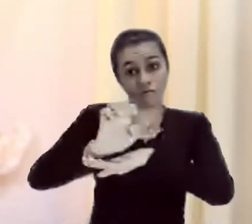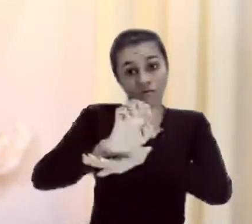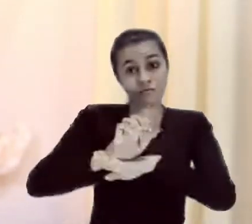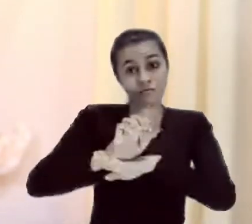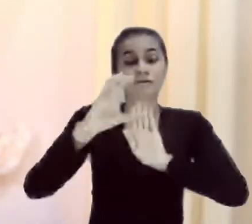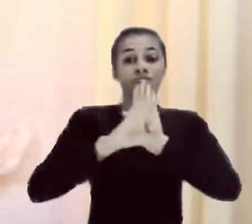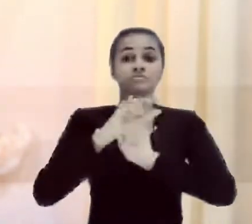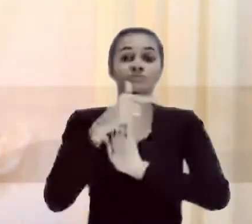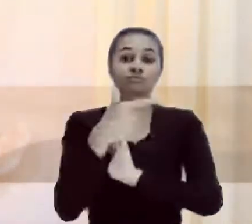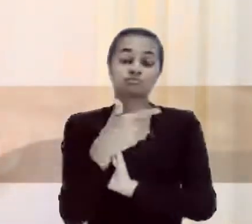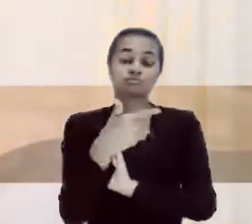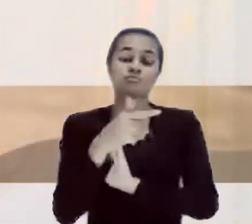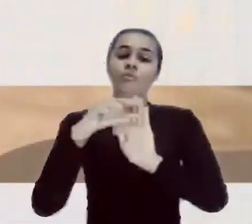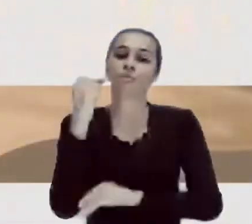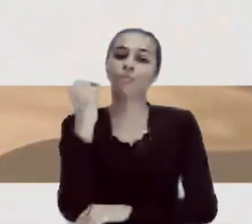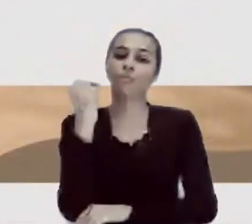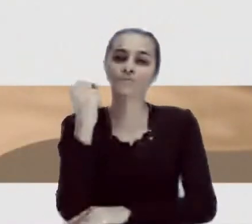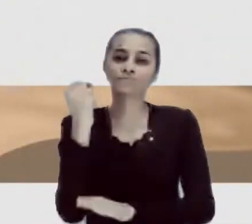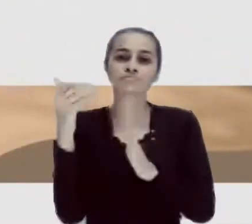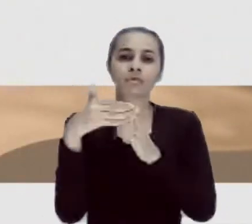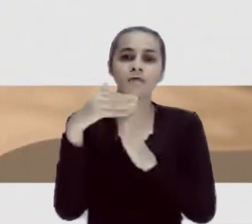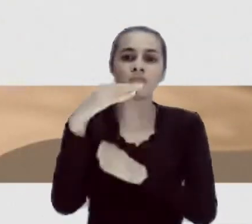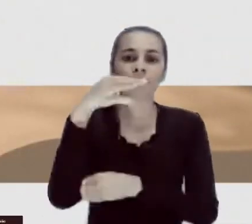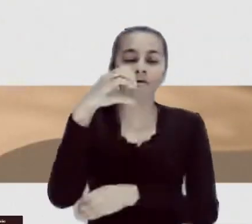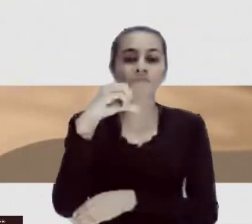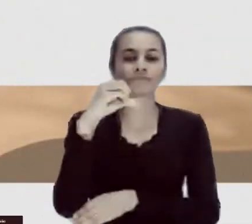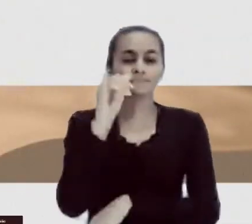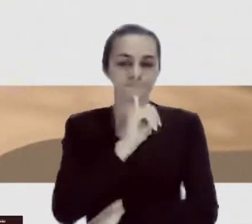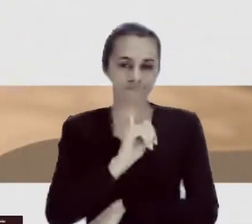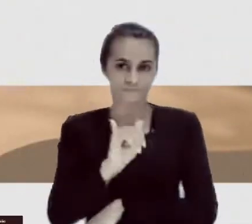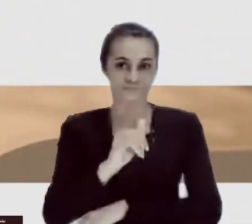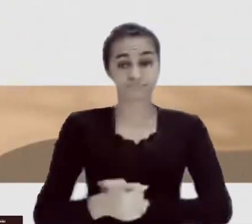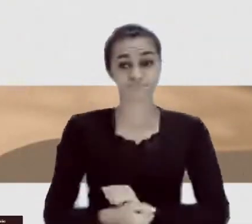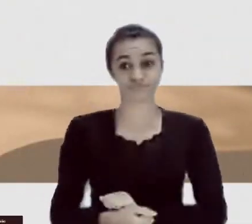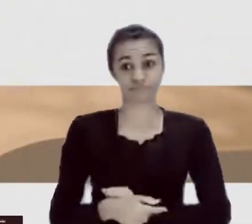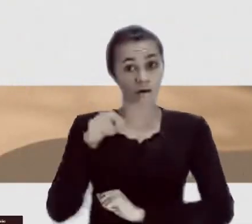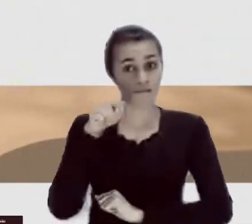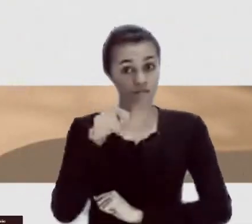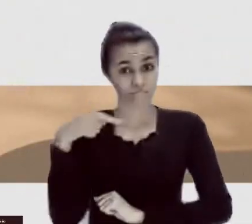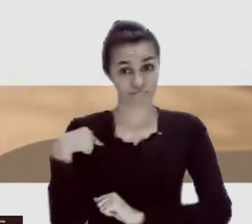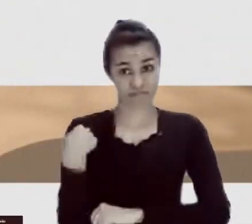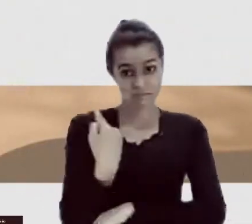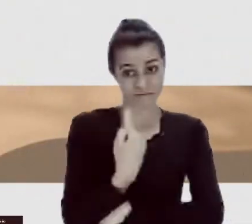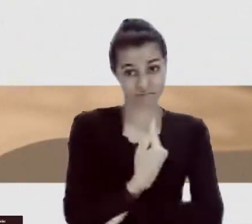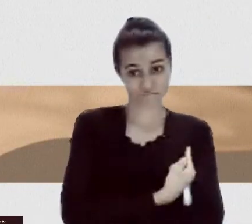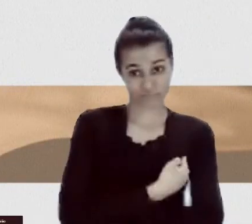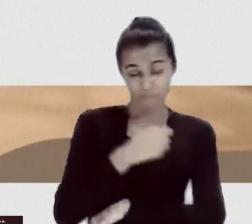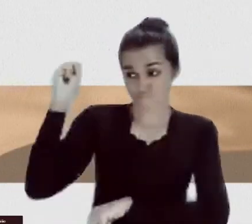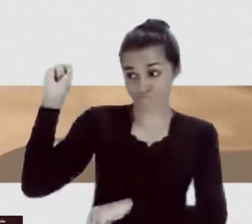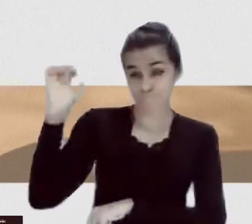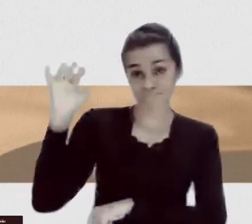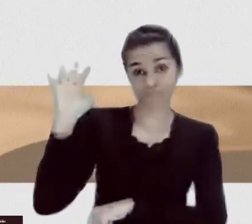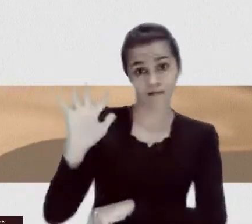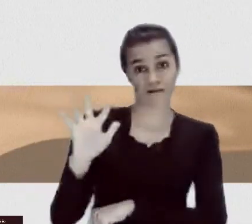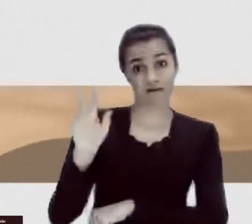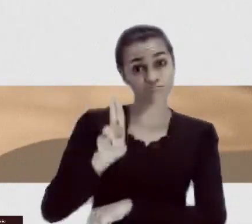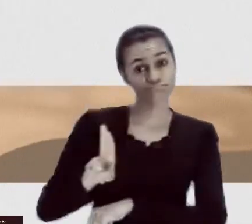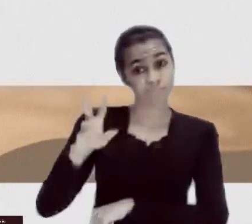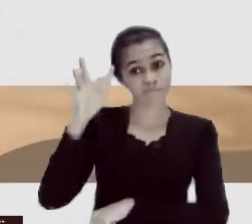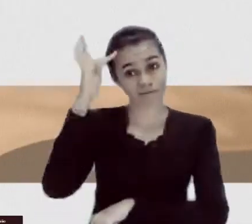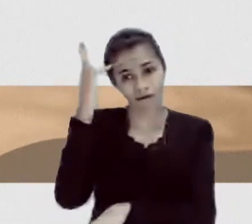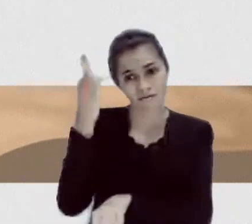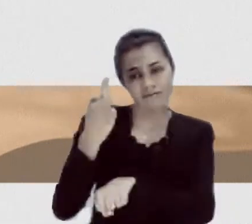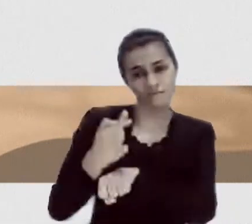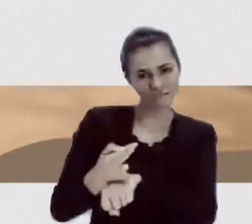isso. Diz assim: pois vocês são salvos pela graça por meio da fé, e isso não vem de vocês,